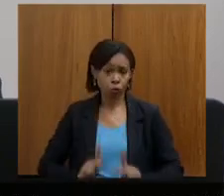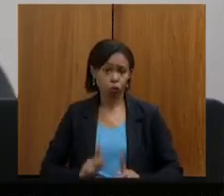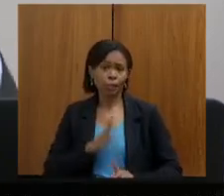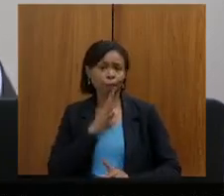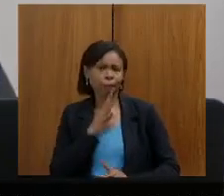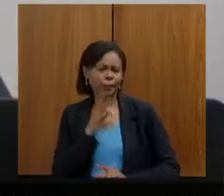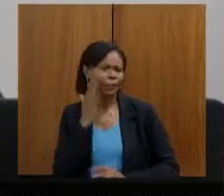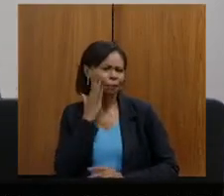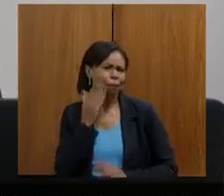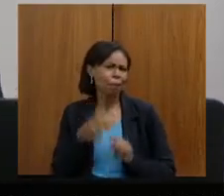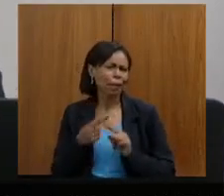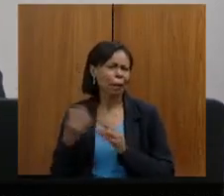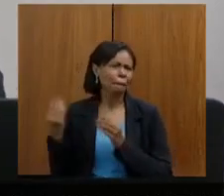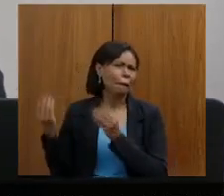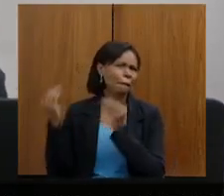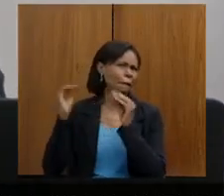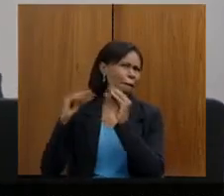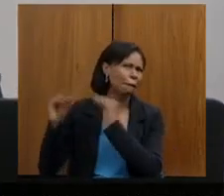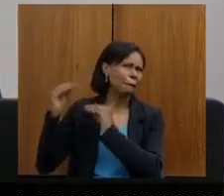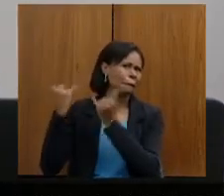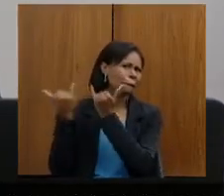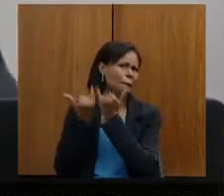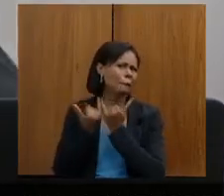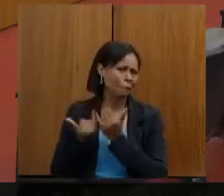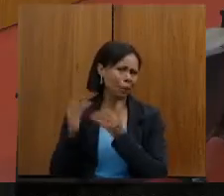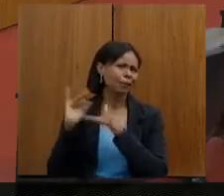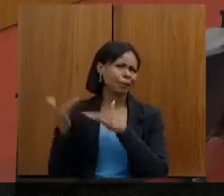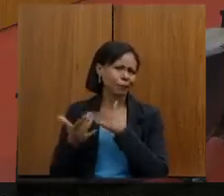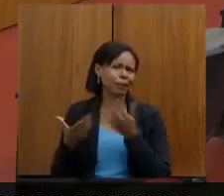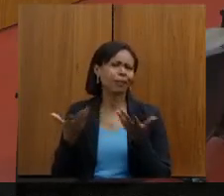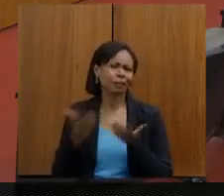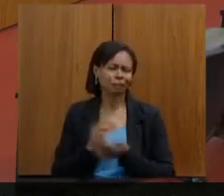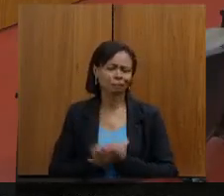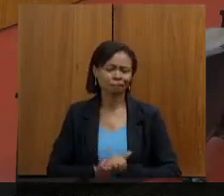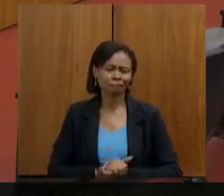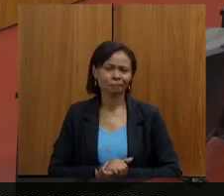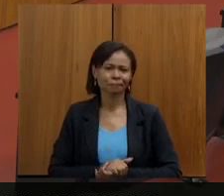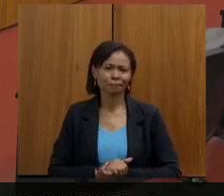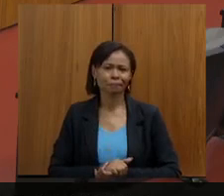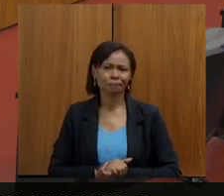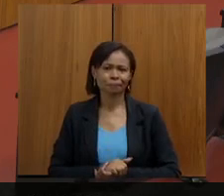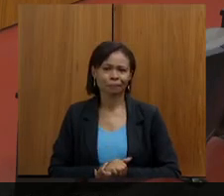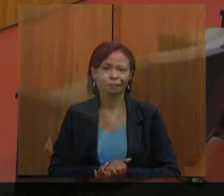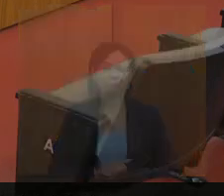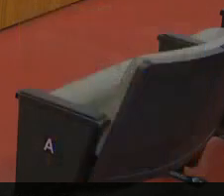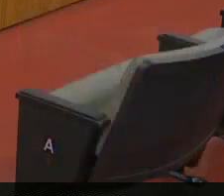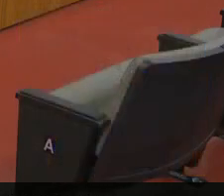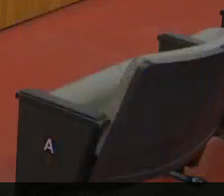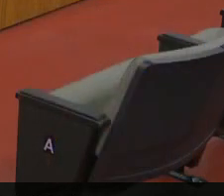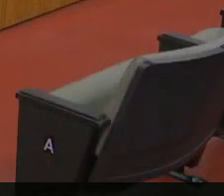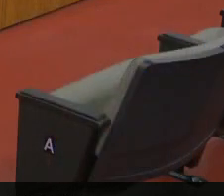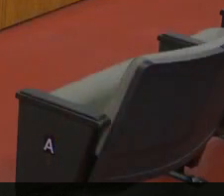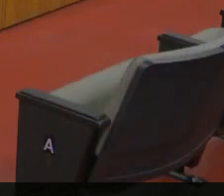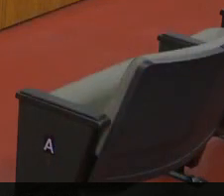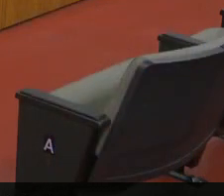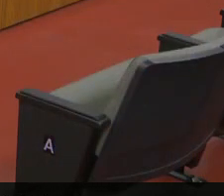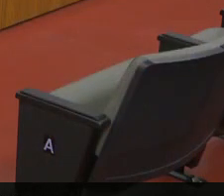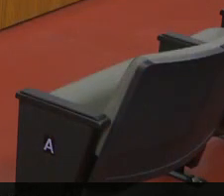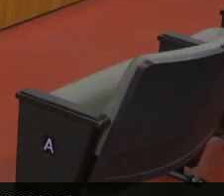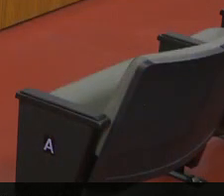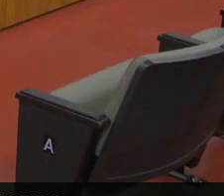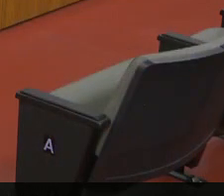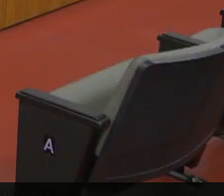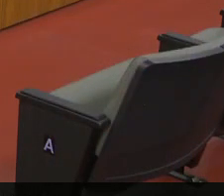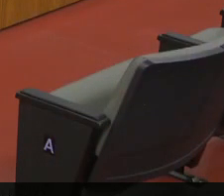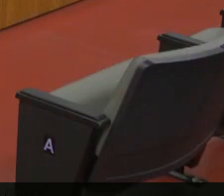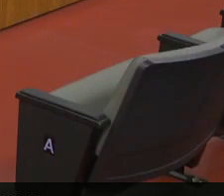uso e foi muitos comentários nas redes sociais apenas isso que eu mandei Muito obrigado pela oportunidade de esclarecer então o